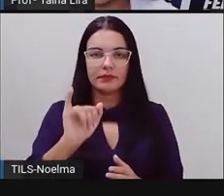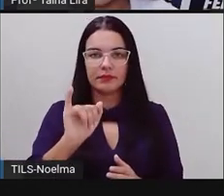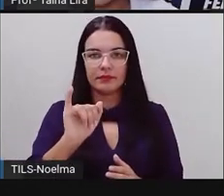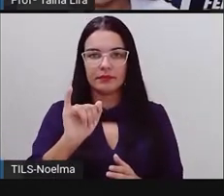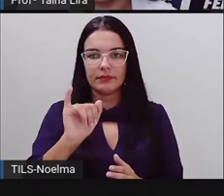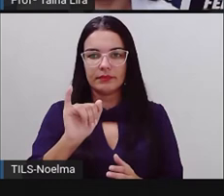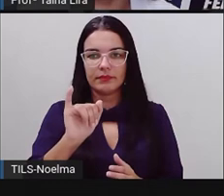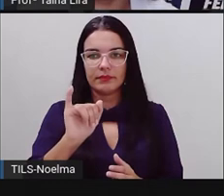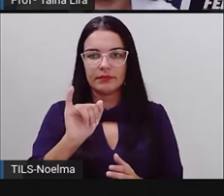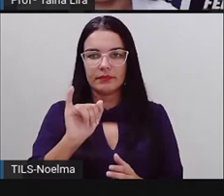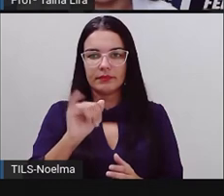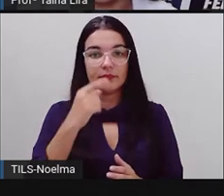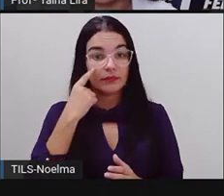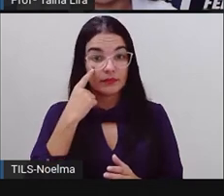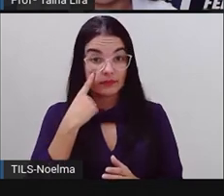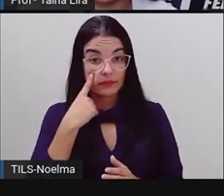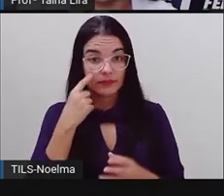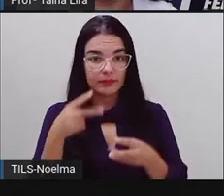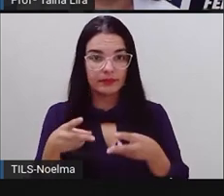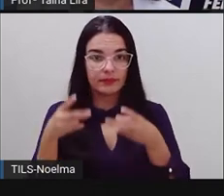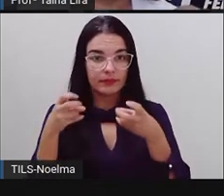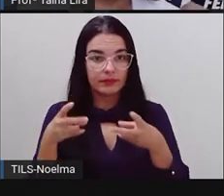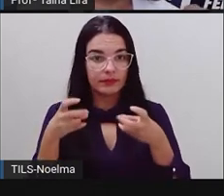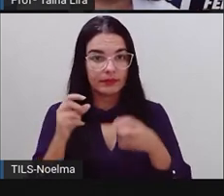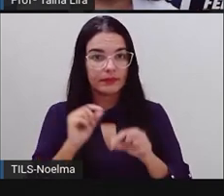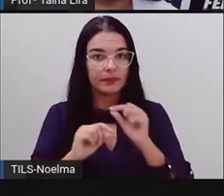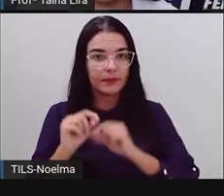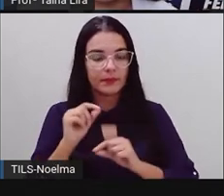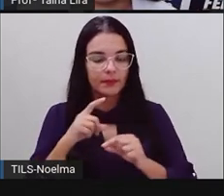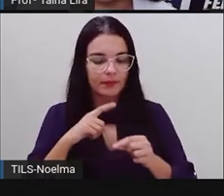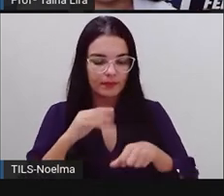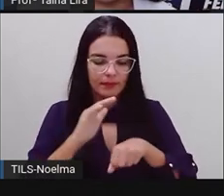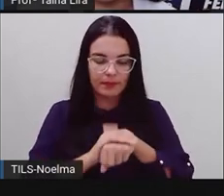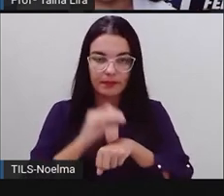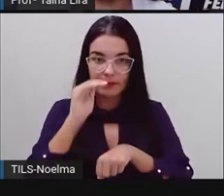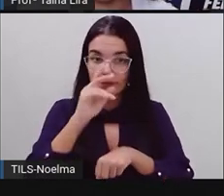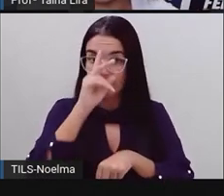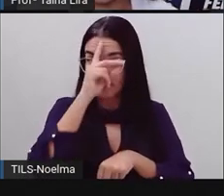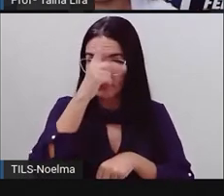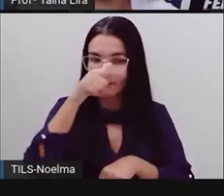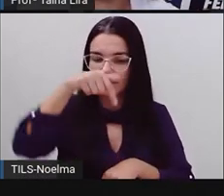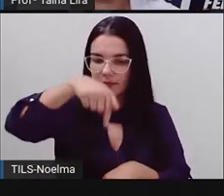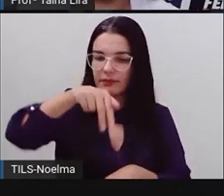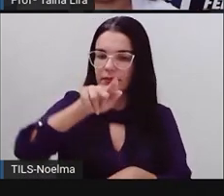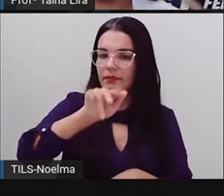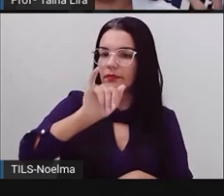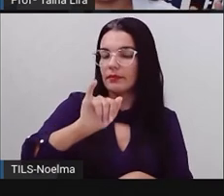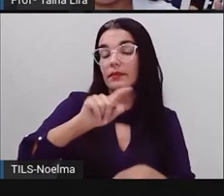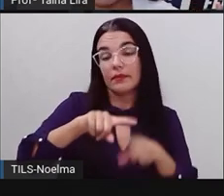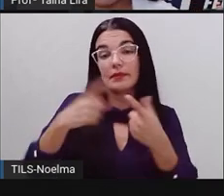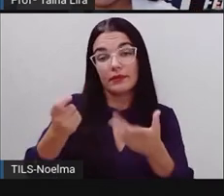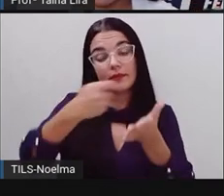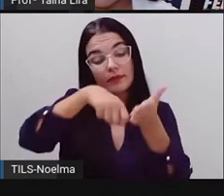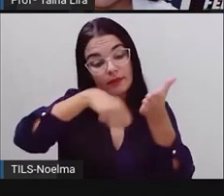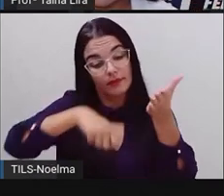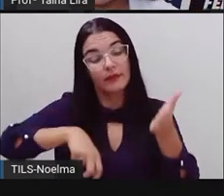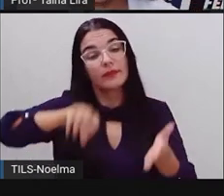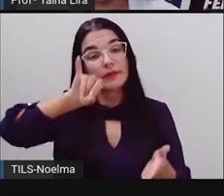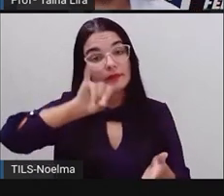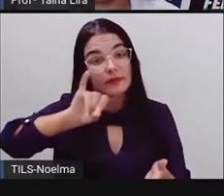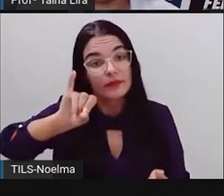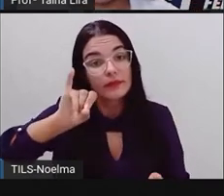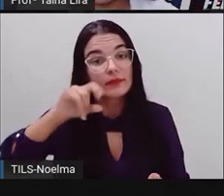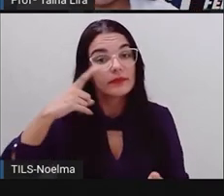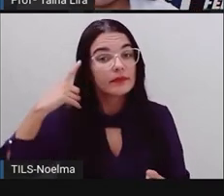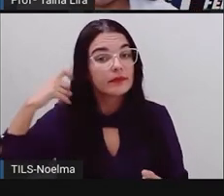caqui Então observa em que a sílaba mais forte é a sílaba aqui é justamente a que tem aí o som do